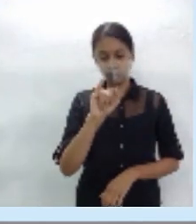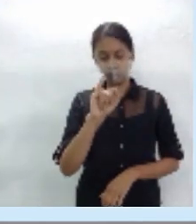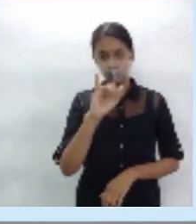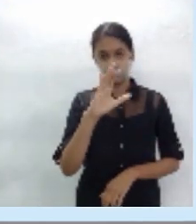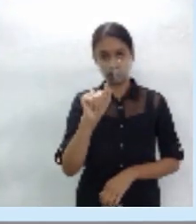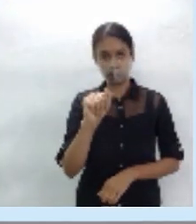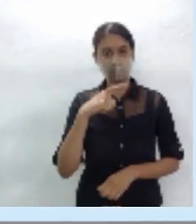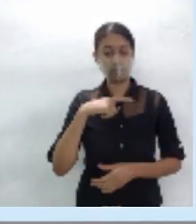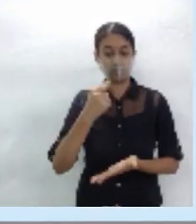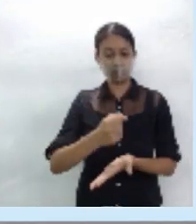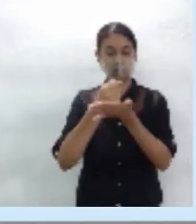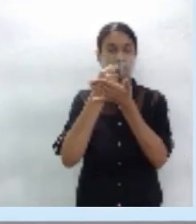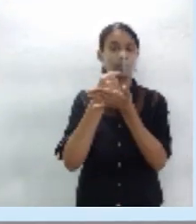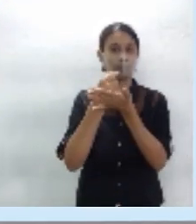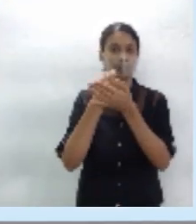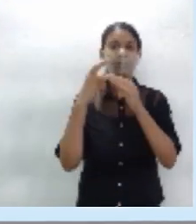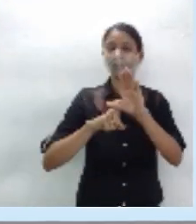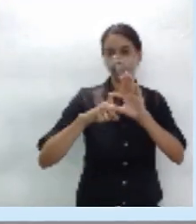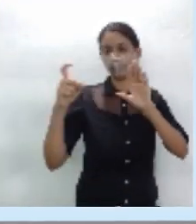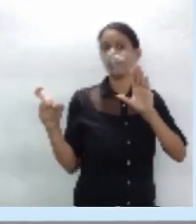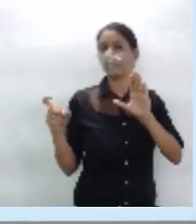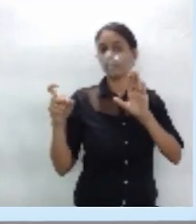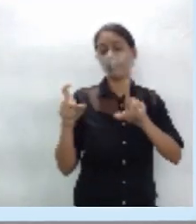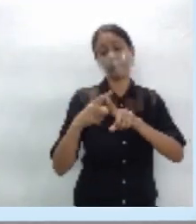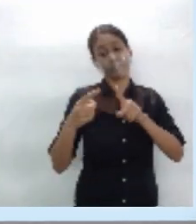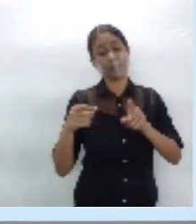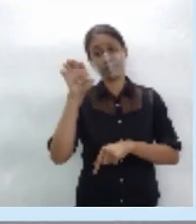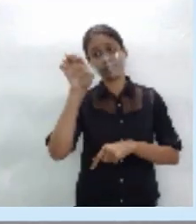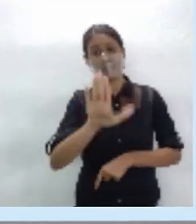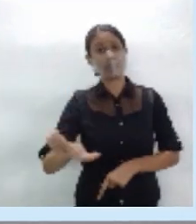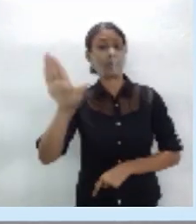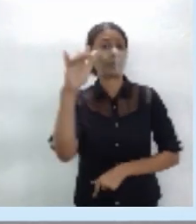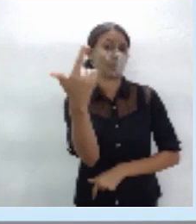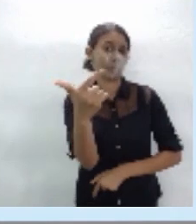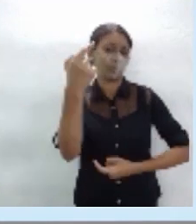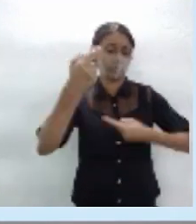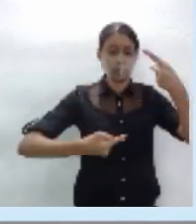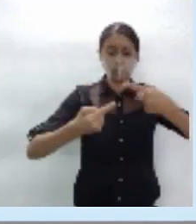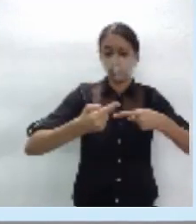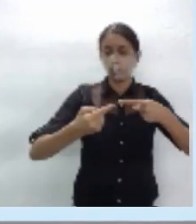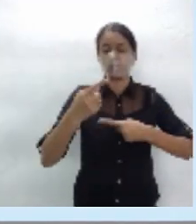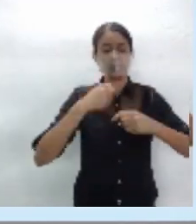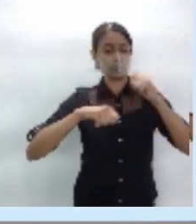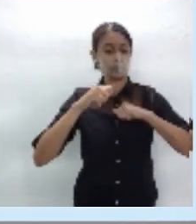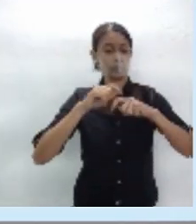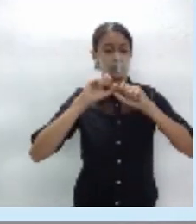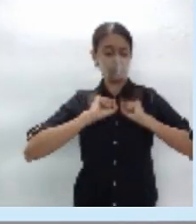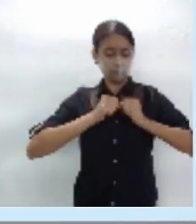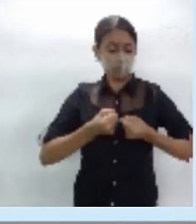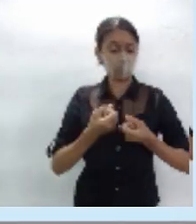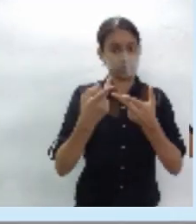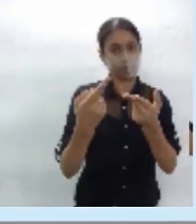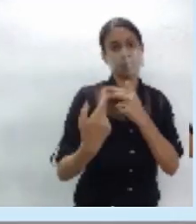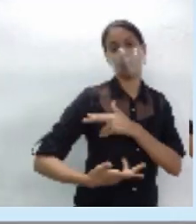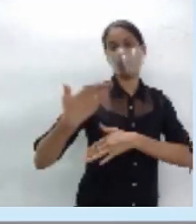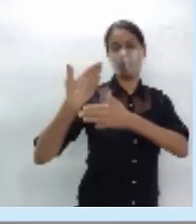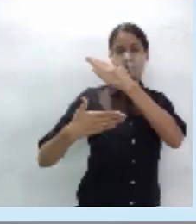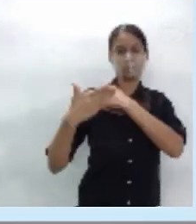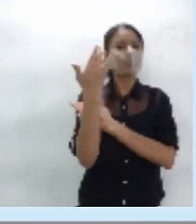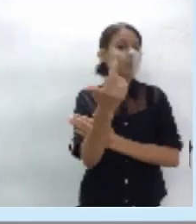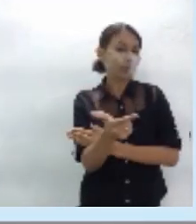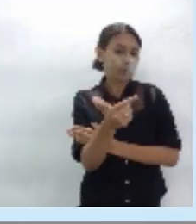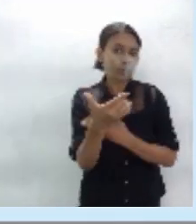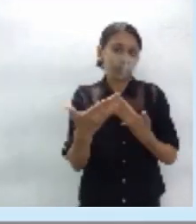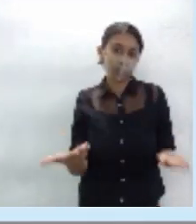A Europa não tinha o quê, professor? Não tinha mais força política, não tinha mais força econômica, não tinha mais poderio militar. E